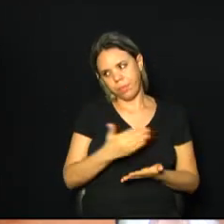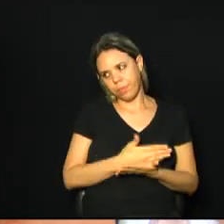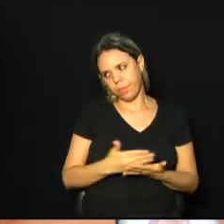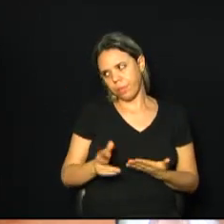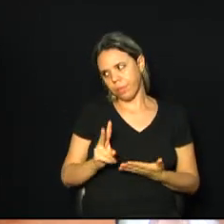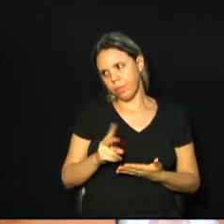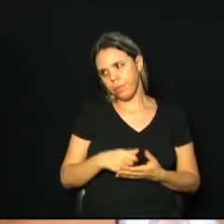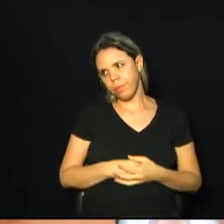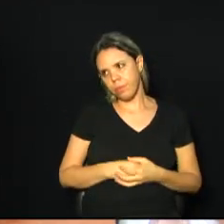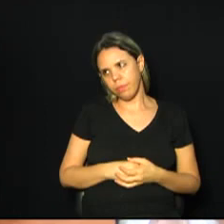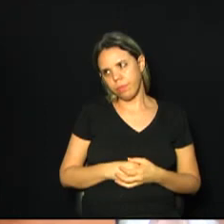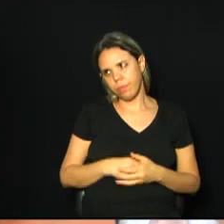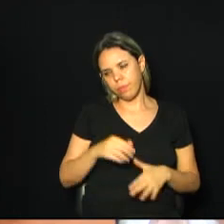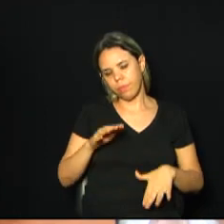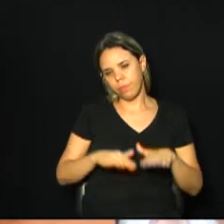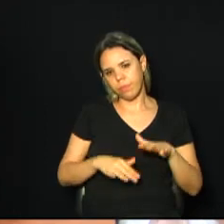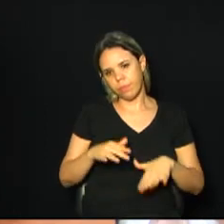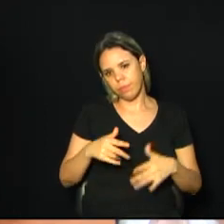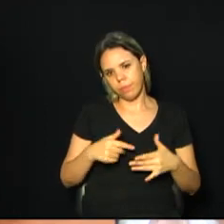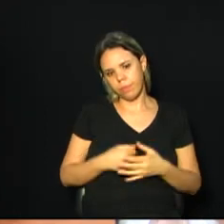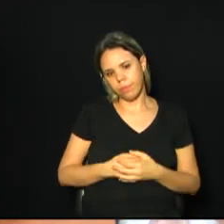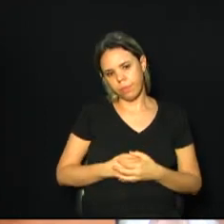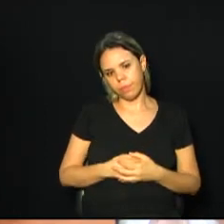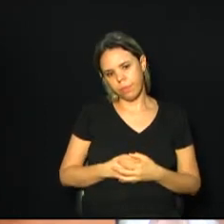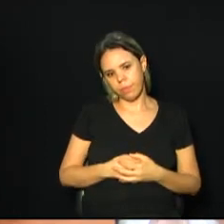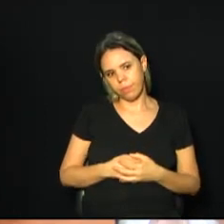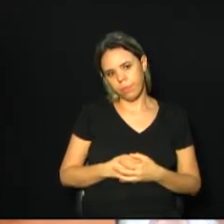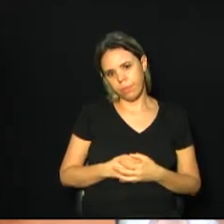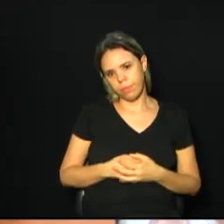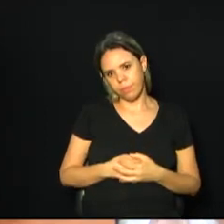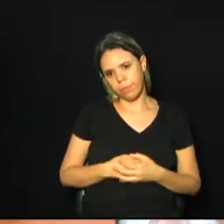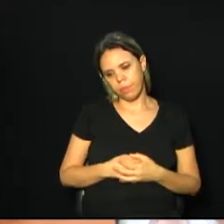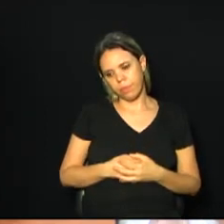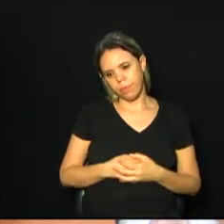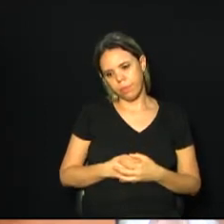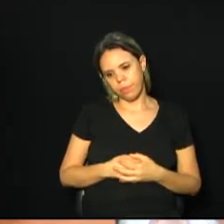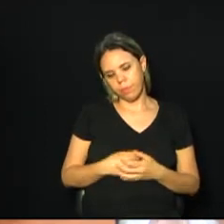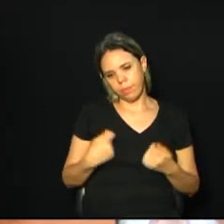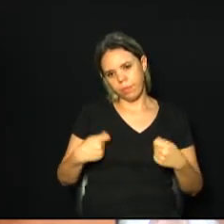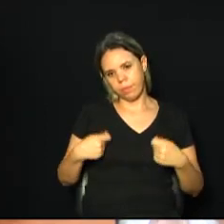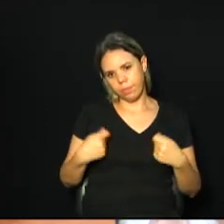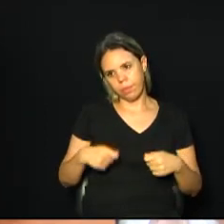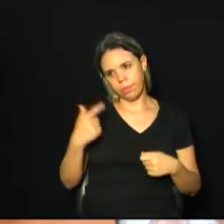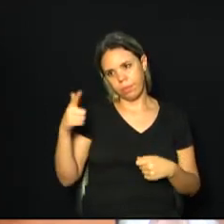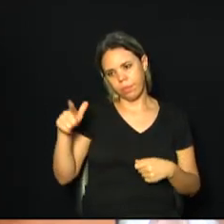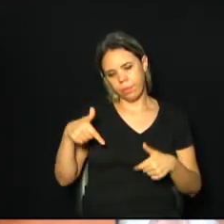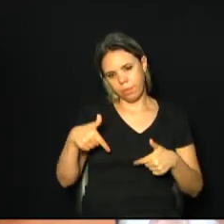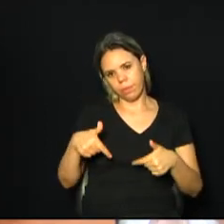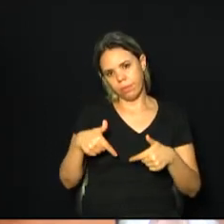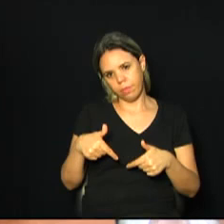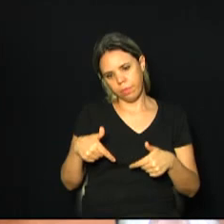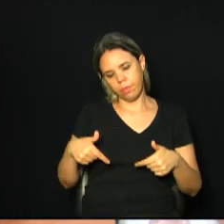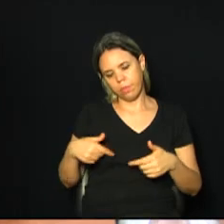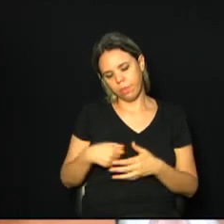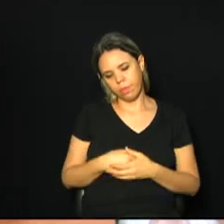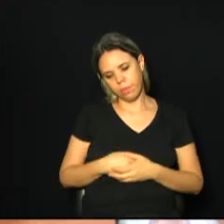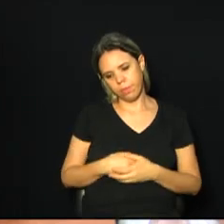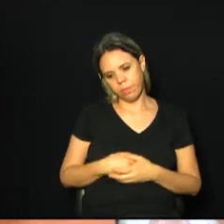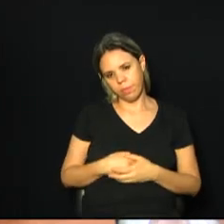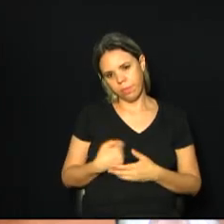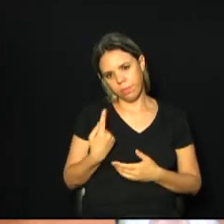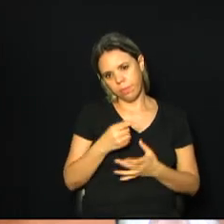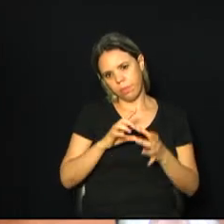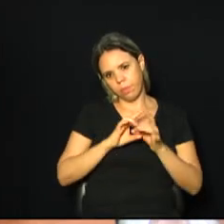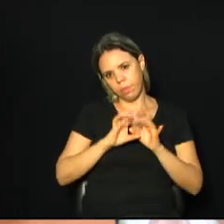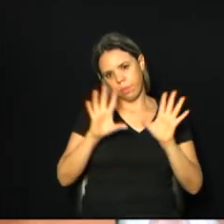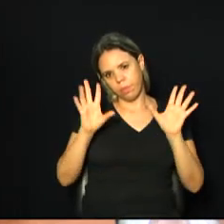caminhar, talvez, uma outra dimensão. E talvez sejam necessárias outras intervenções, e nós nos colocamos à